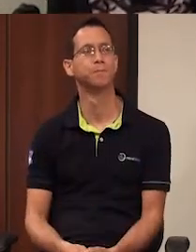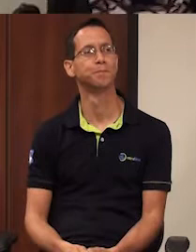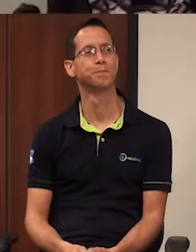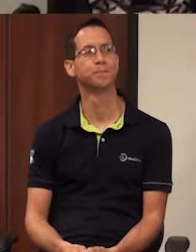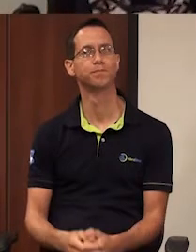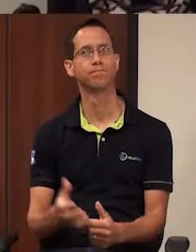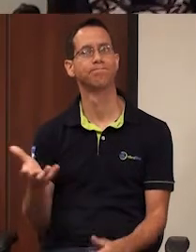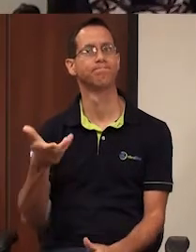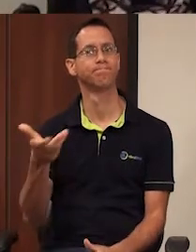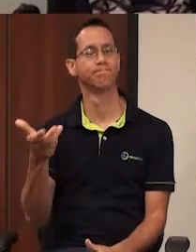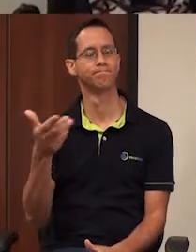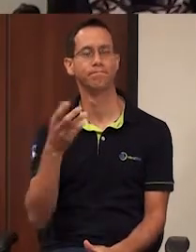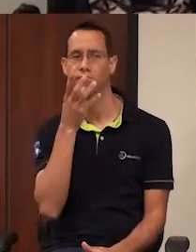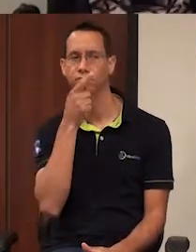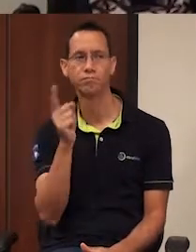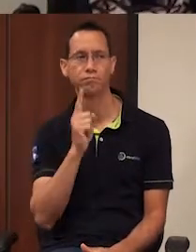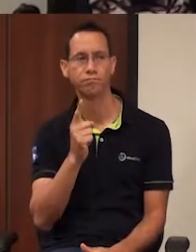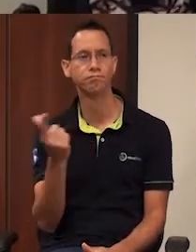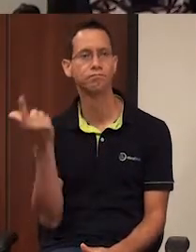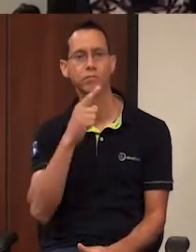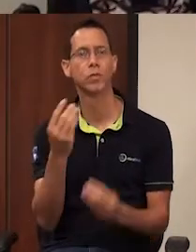seja agilizado. Né?